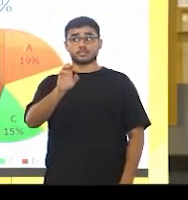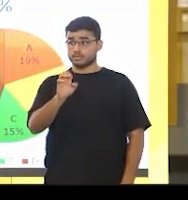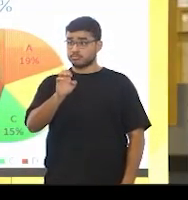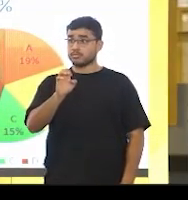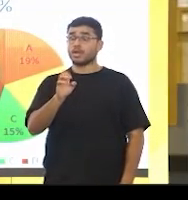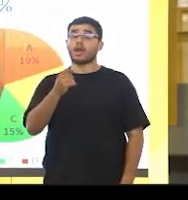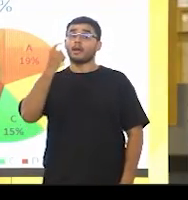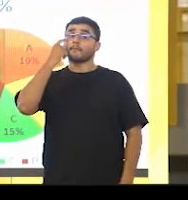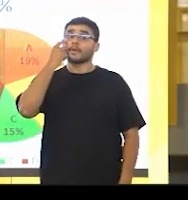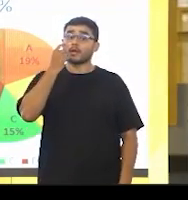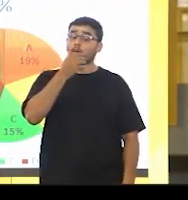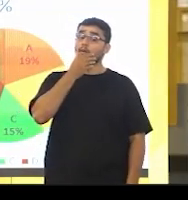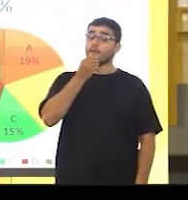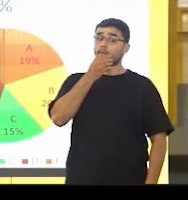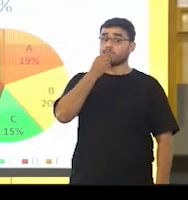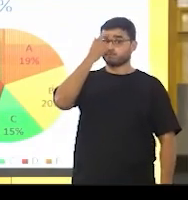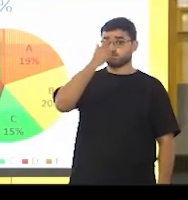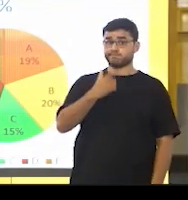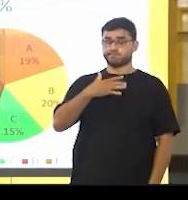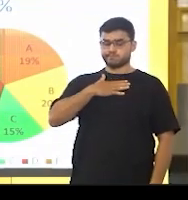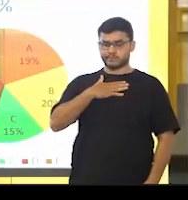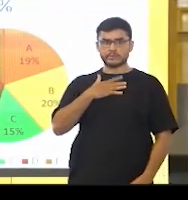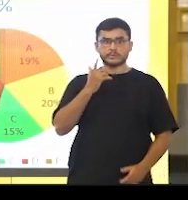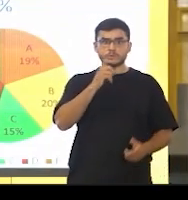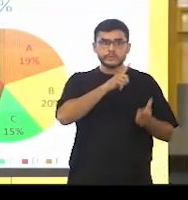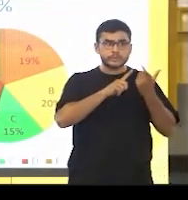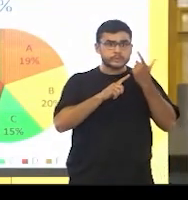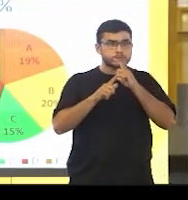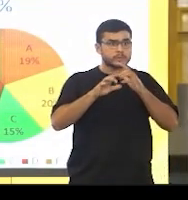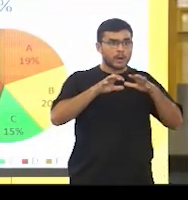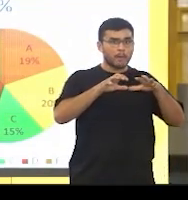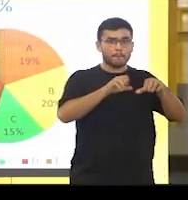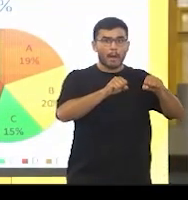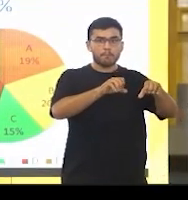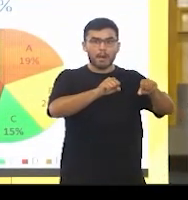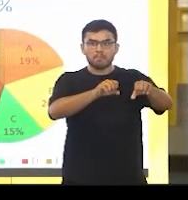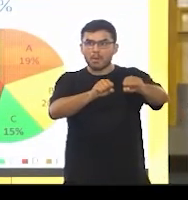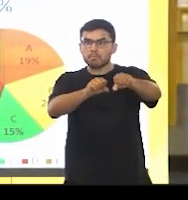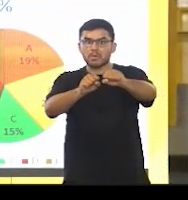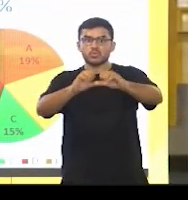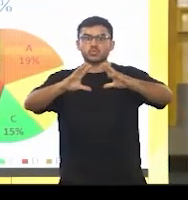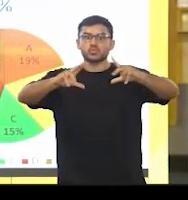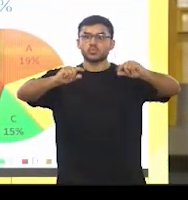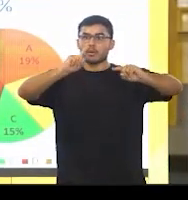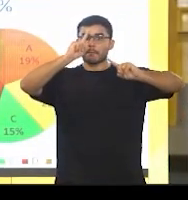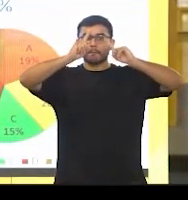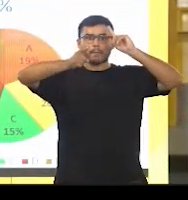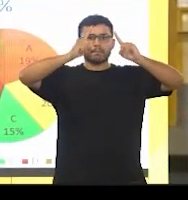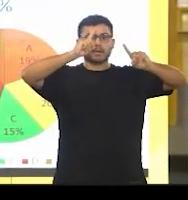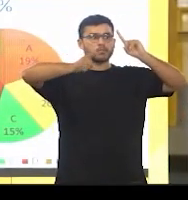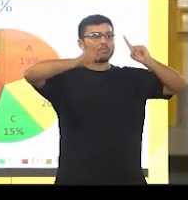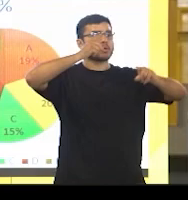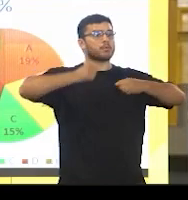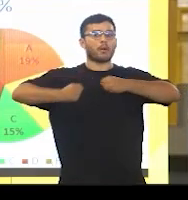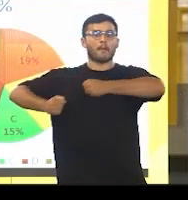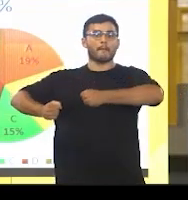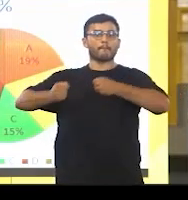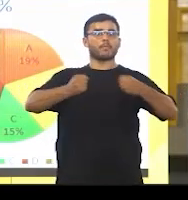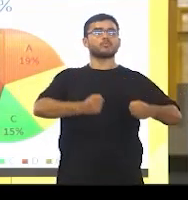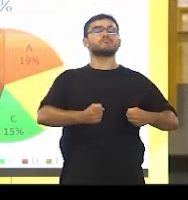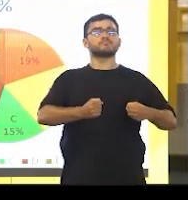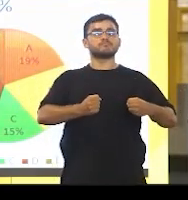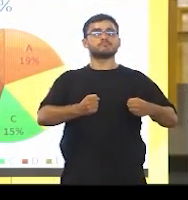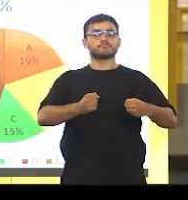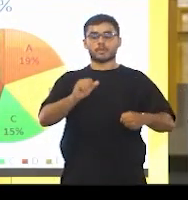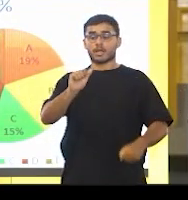conquistas levaram Alexandre a conseguir um poder político muito forte, como a partir de